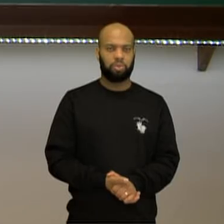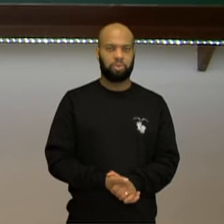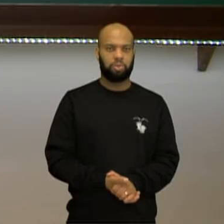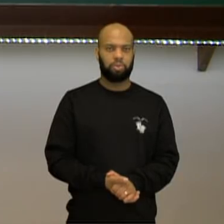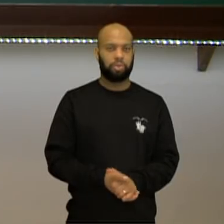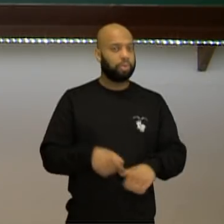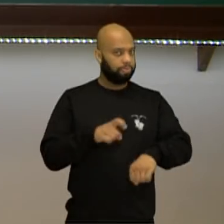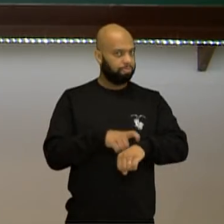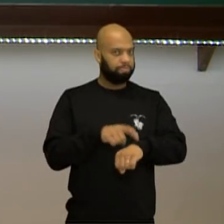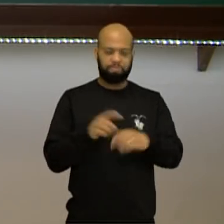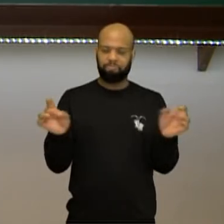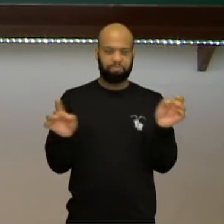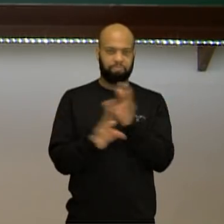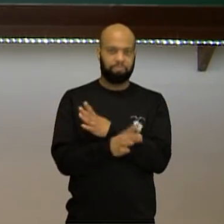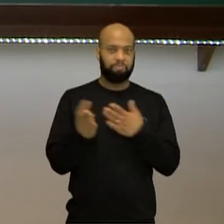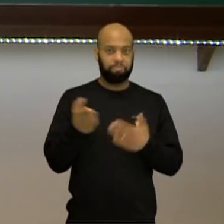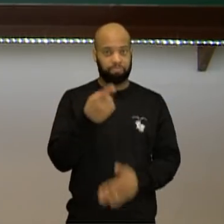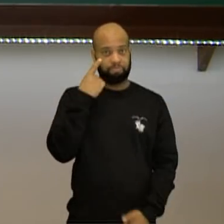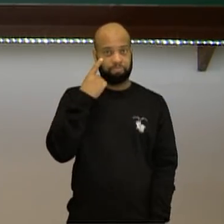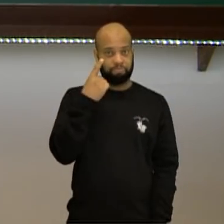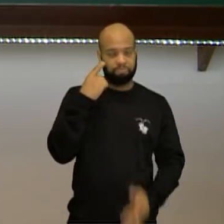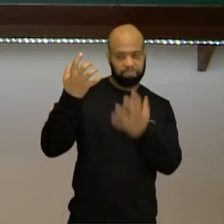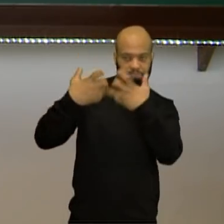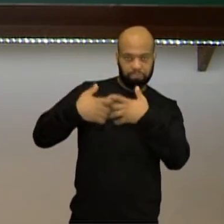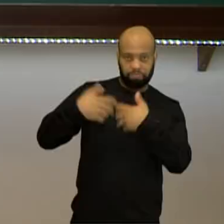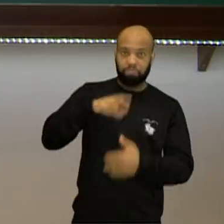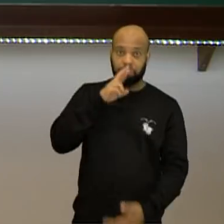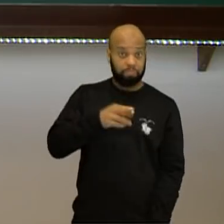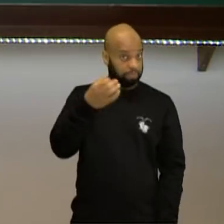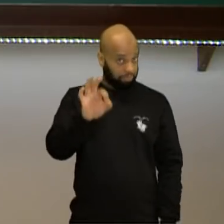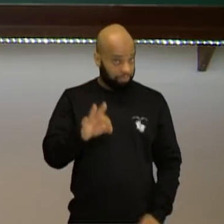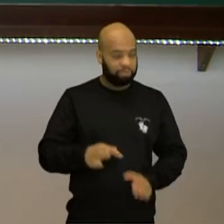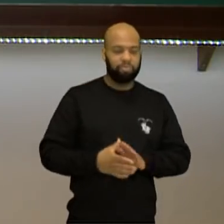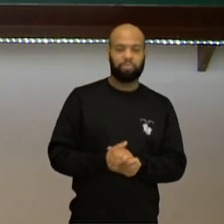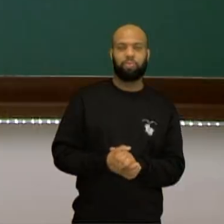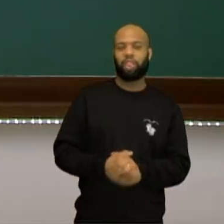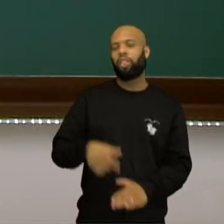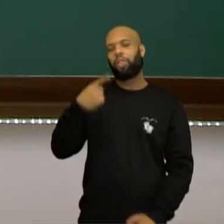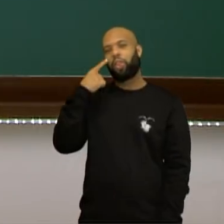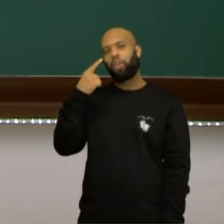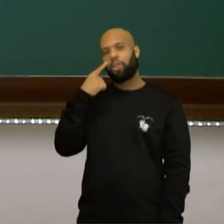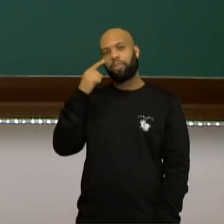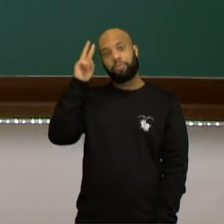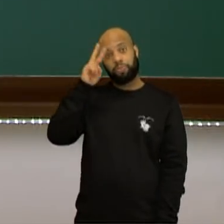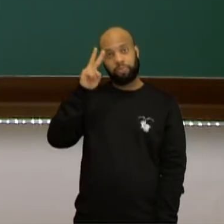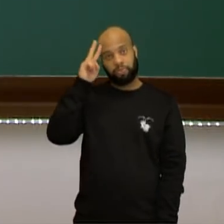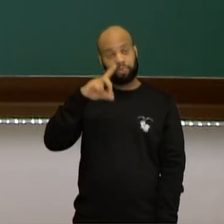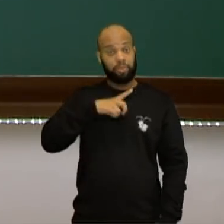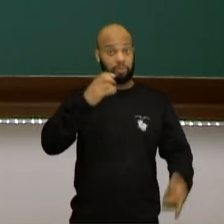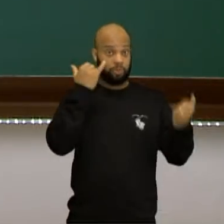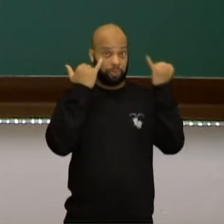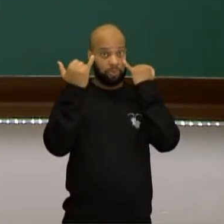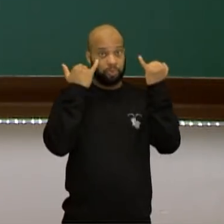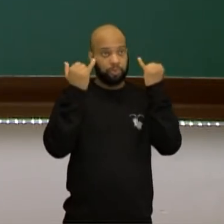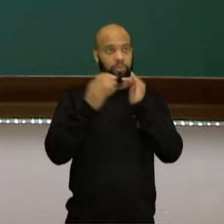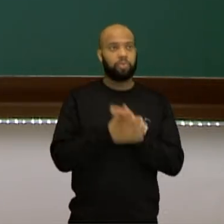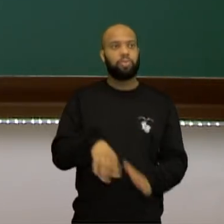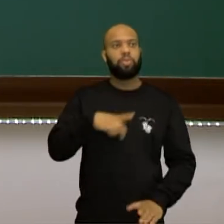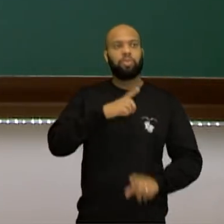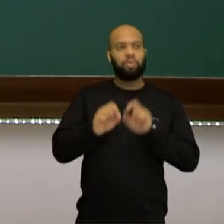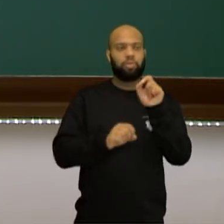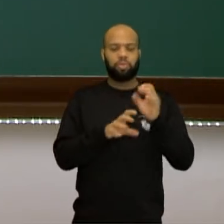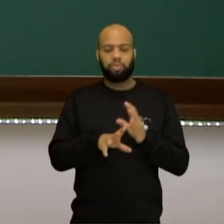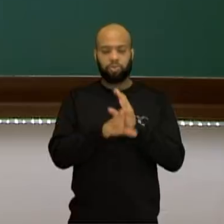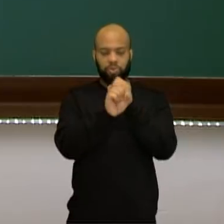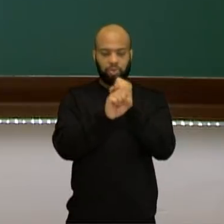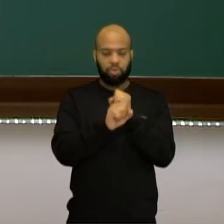Tempo esgotado. Vamos conferir o seu raciocínio? Então, vamos relembrar aqui as informações. Nós temos que